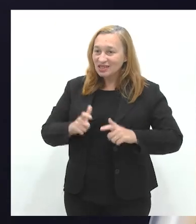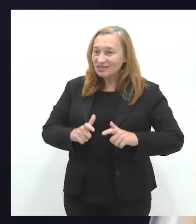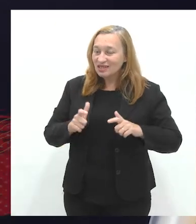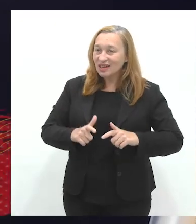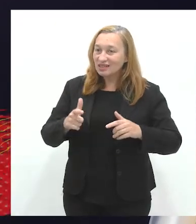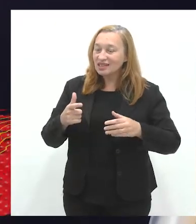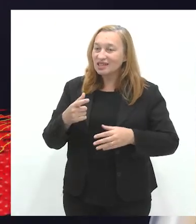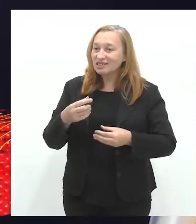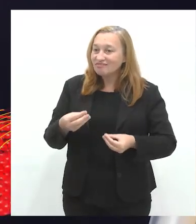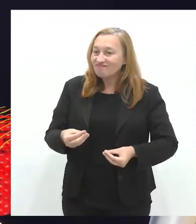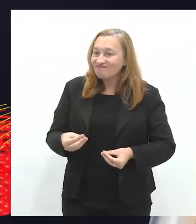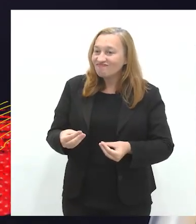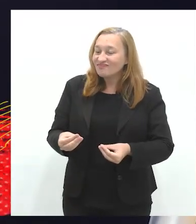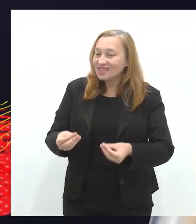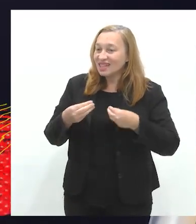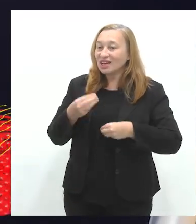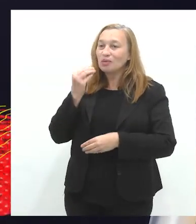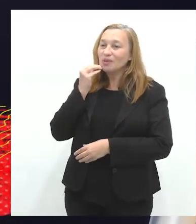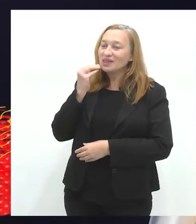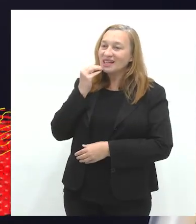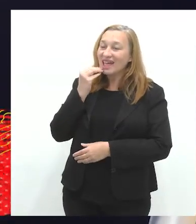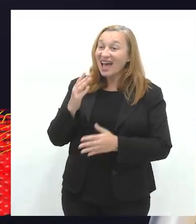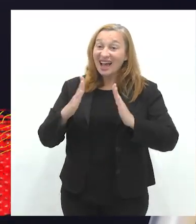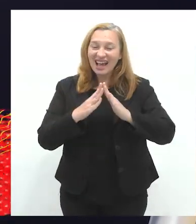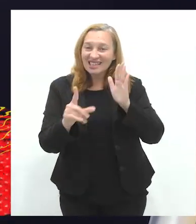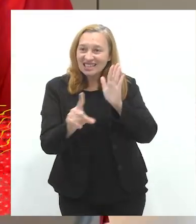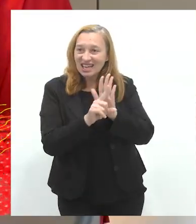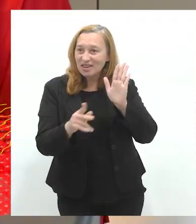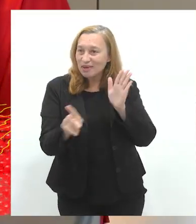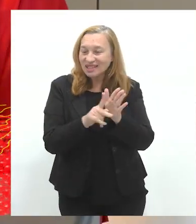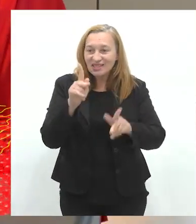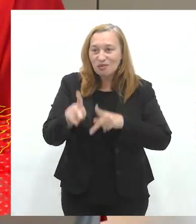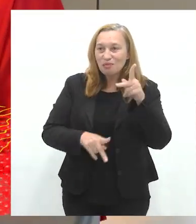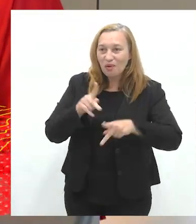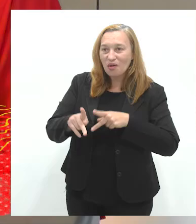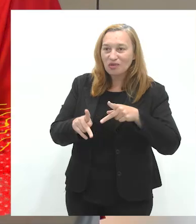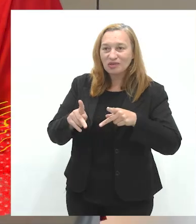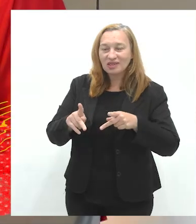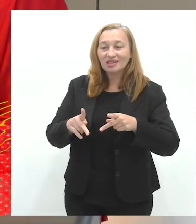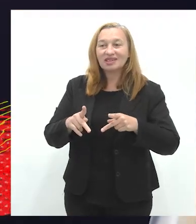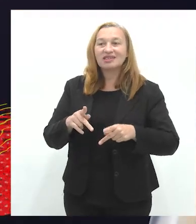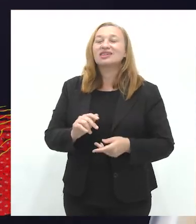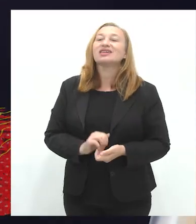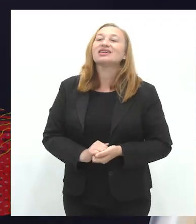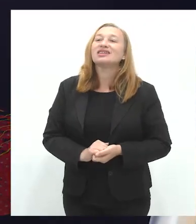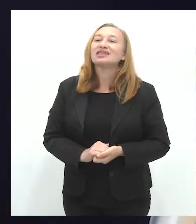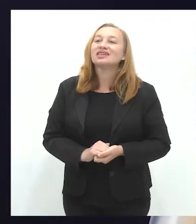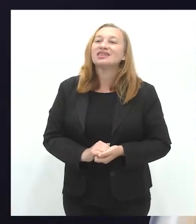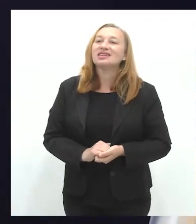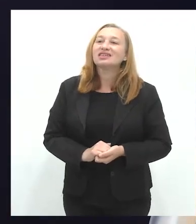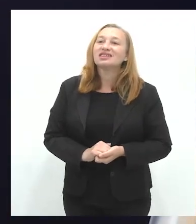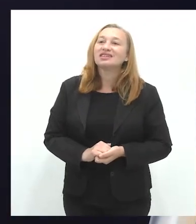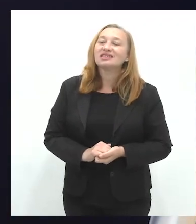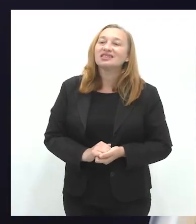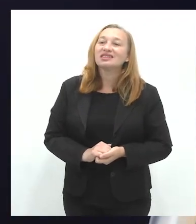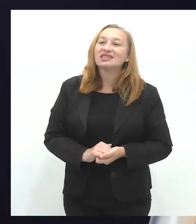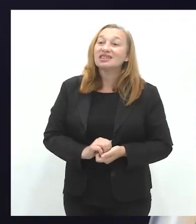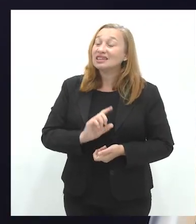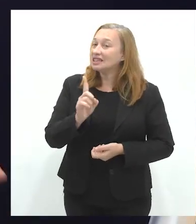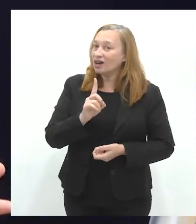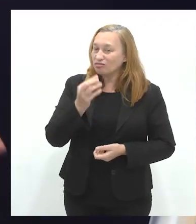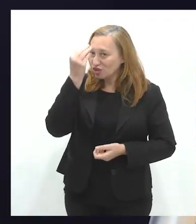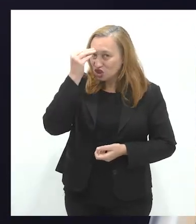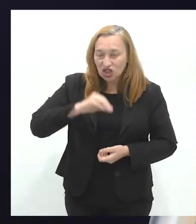por estar aqui, por você ter me dado voz, A tá? Casa de Leis é a sua casa, é a casa do povo. Sim. Tá em casa. Dizer